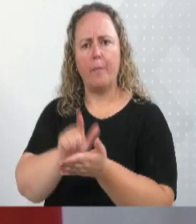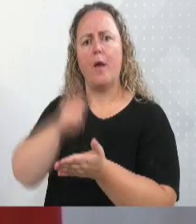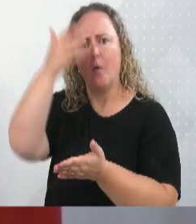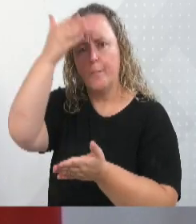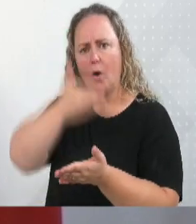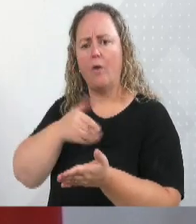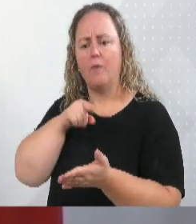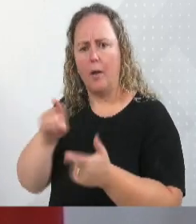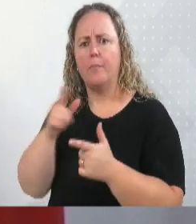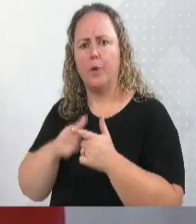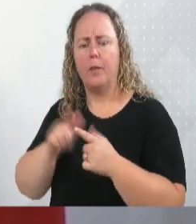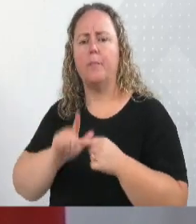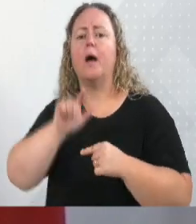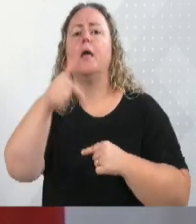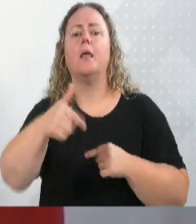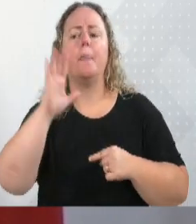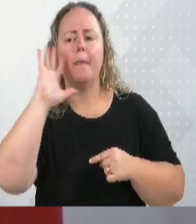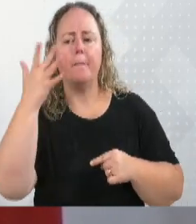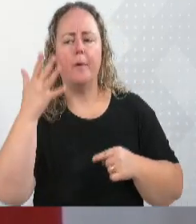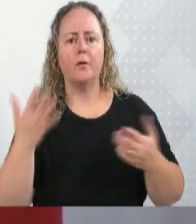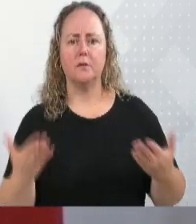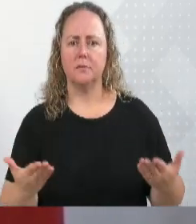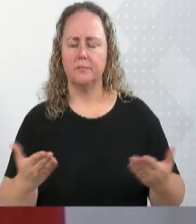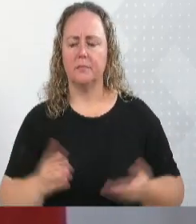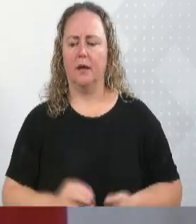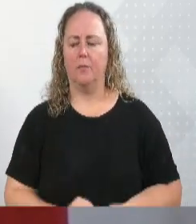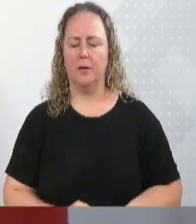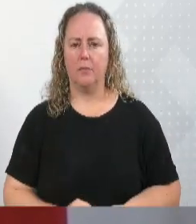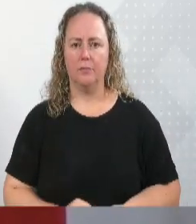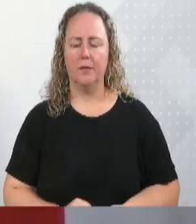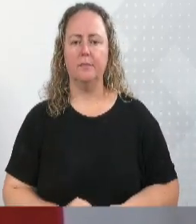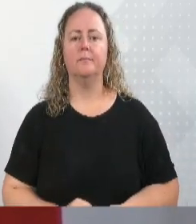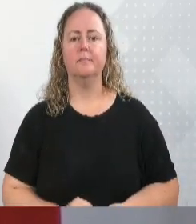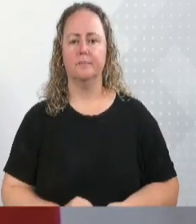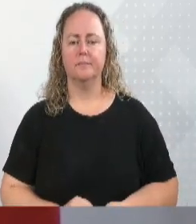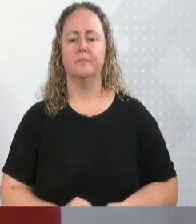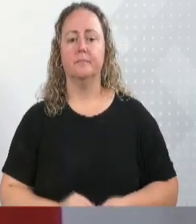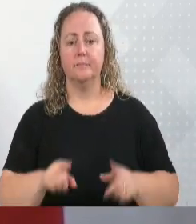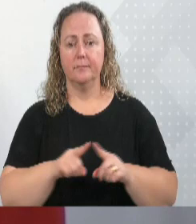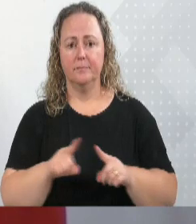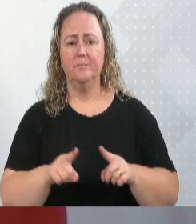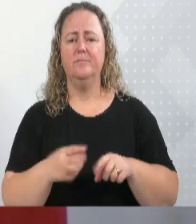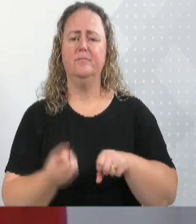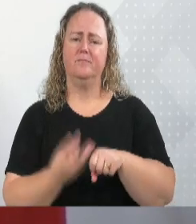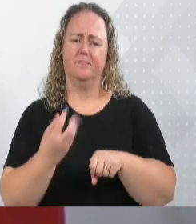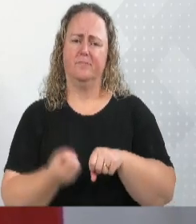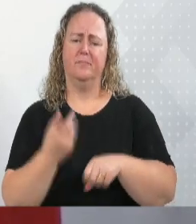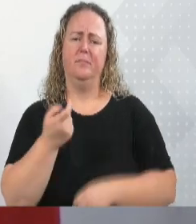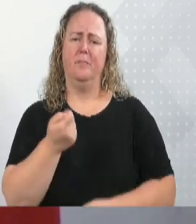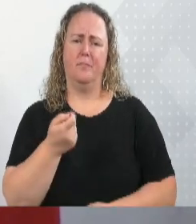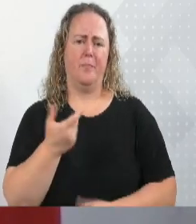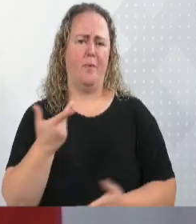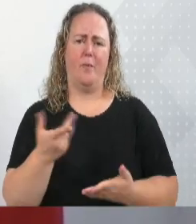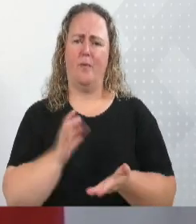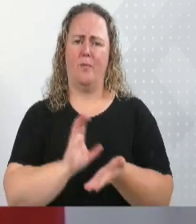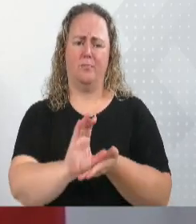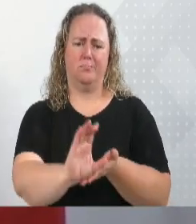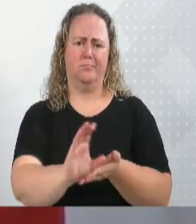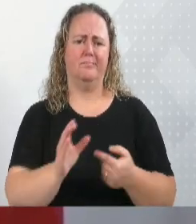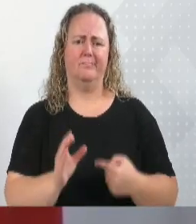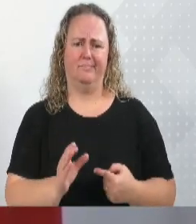as providências. Mas o SAMAI de Blumenau, ele tem uma capacidade de investimento muito baixa. Lá na minha região do Badenfurt, próximo